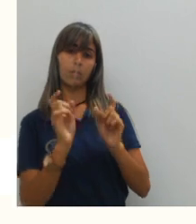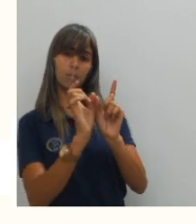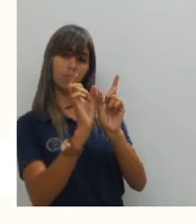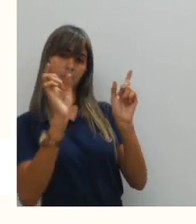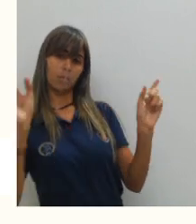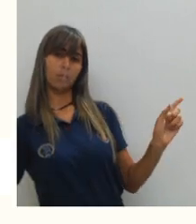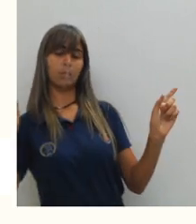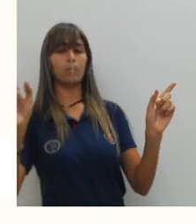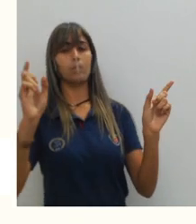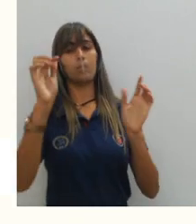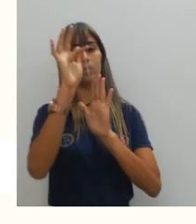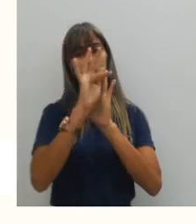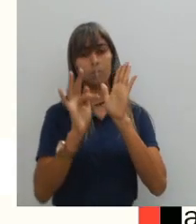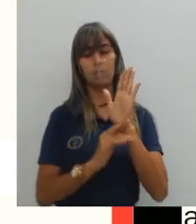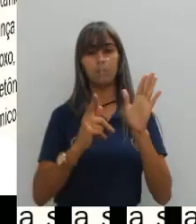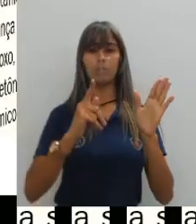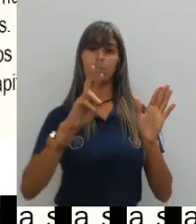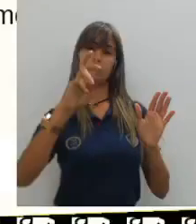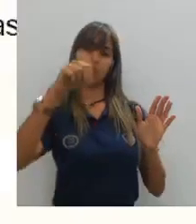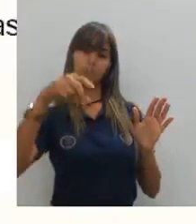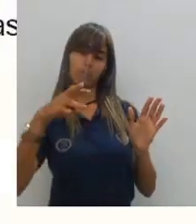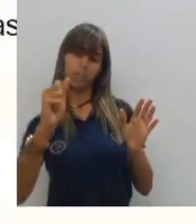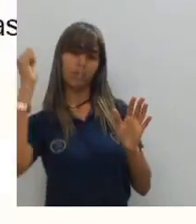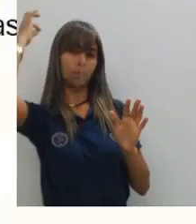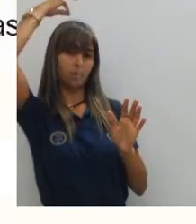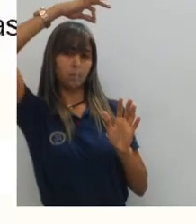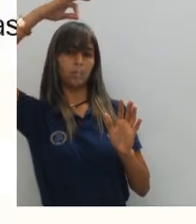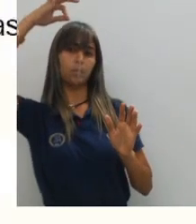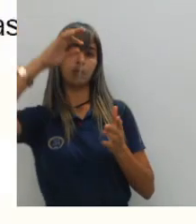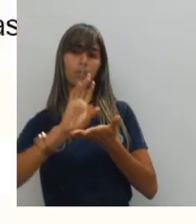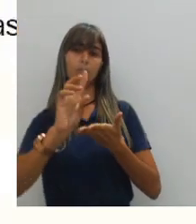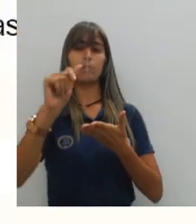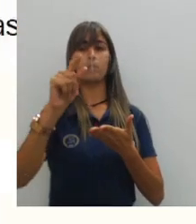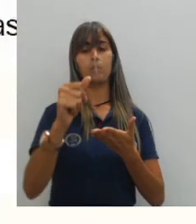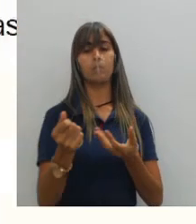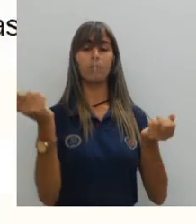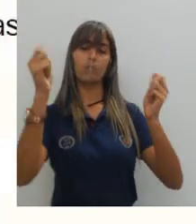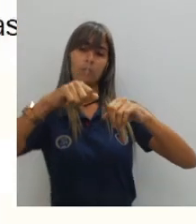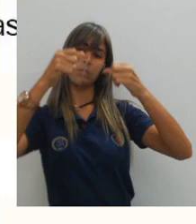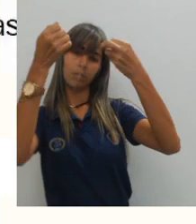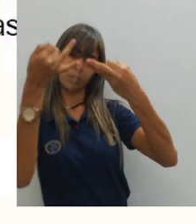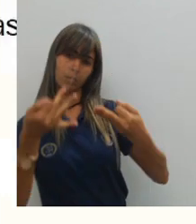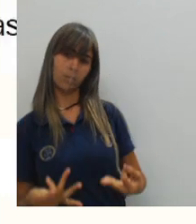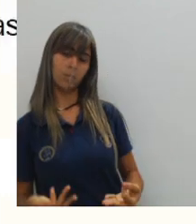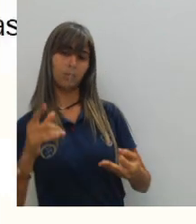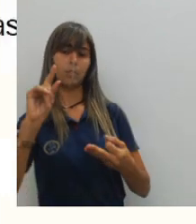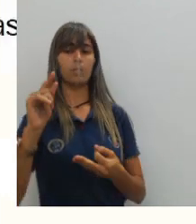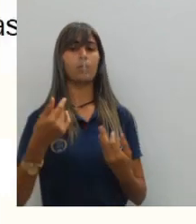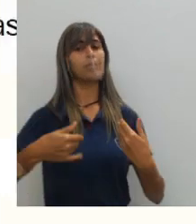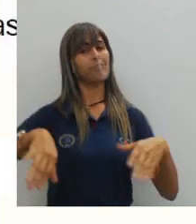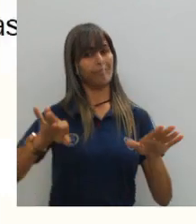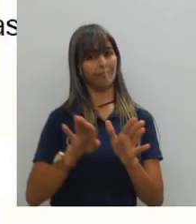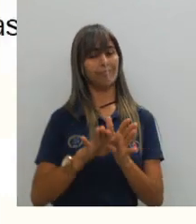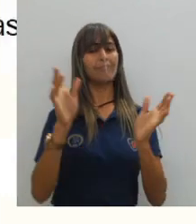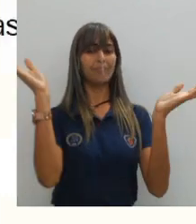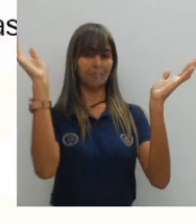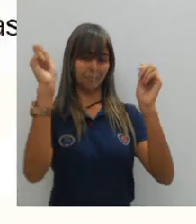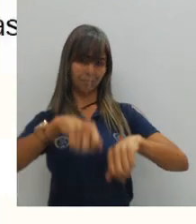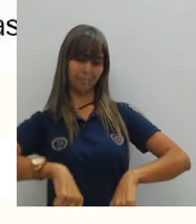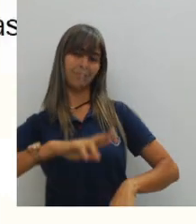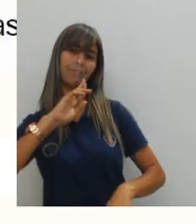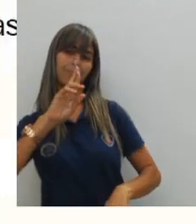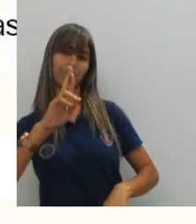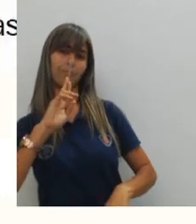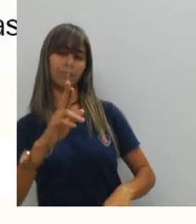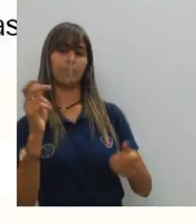Ética Protestante e o Espírito do Capitalismo. E para a gente responder essa questão, só com essa explicação que eu dei para vocês, a gente chega na resposta. Olha só, uma das